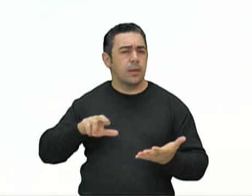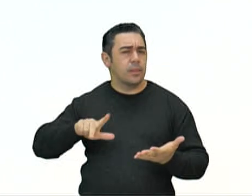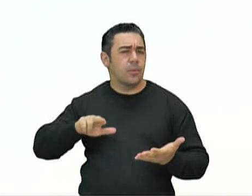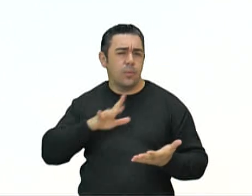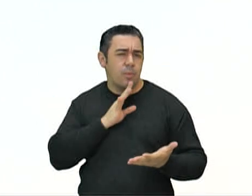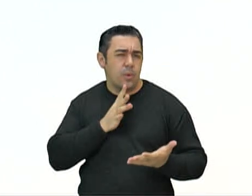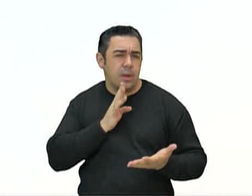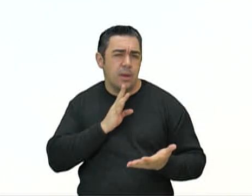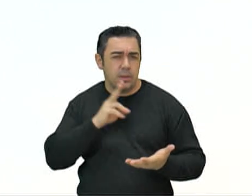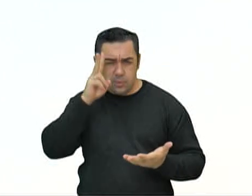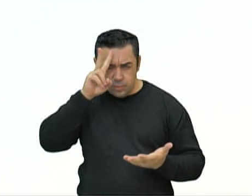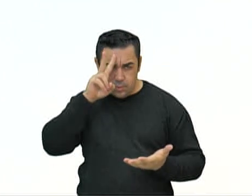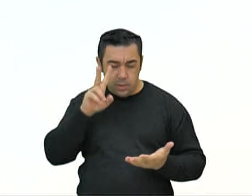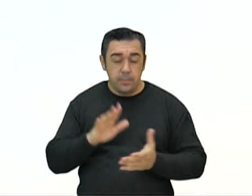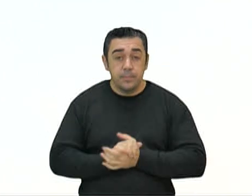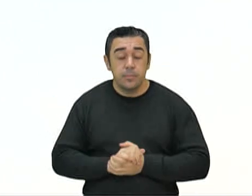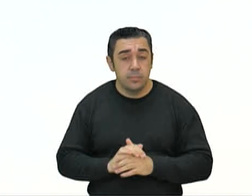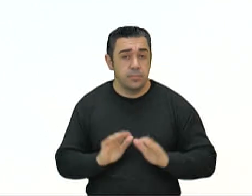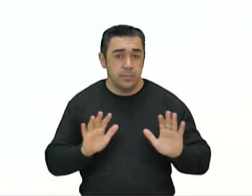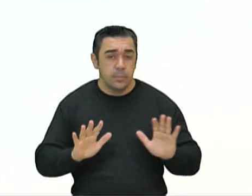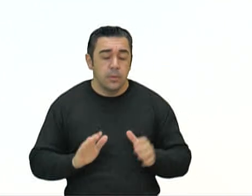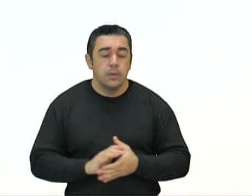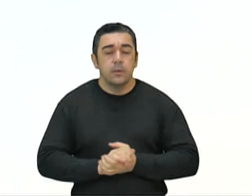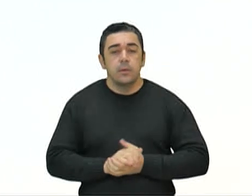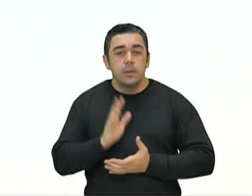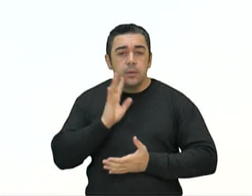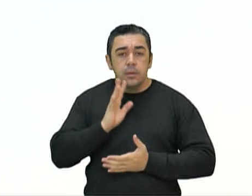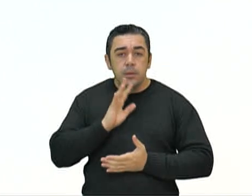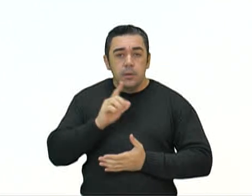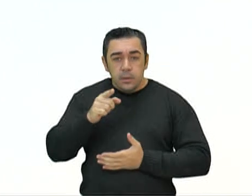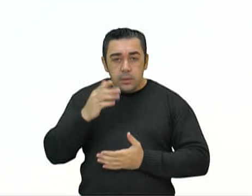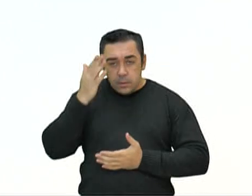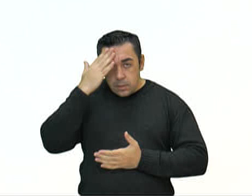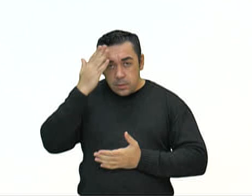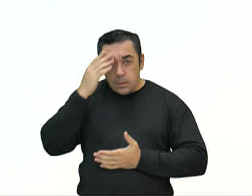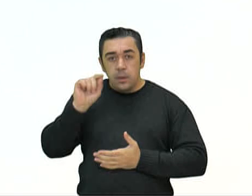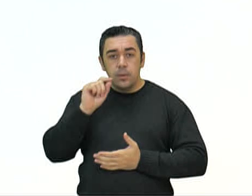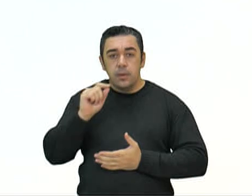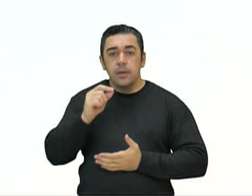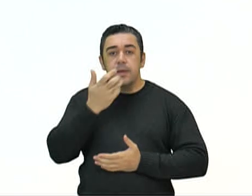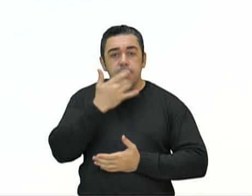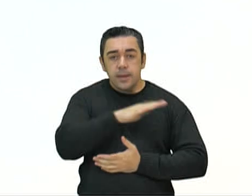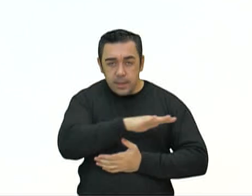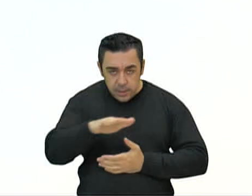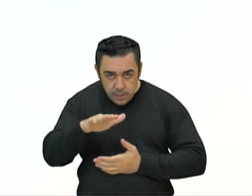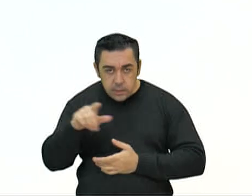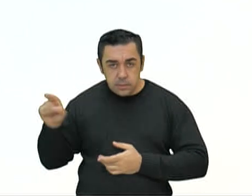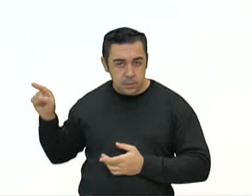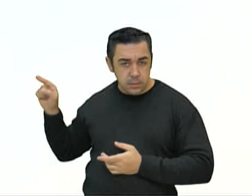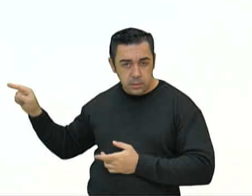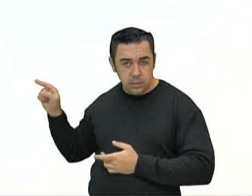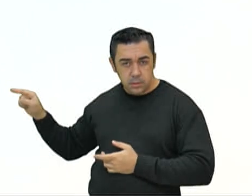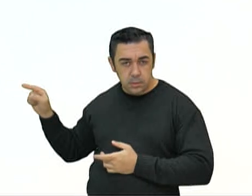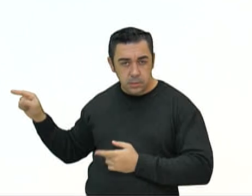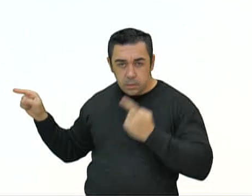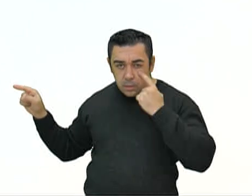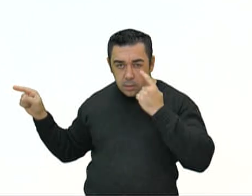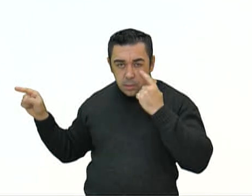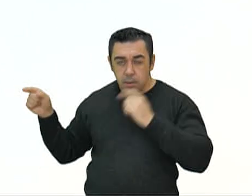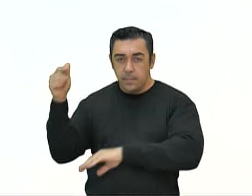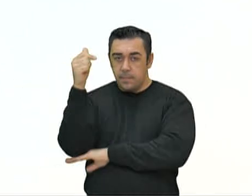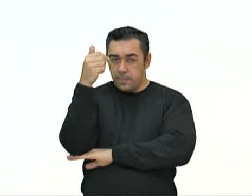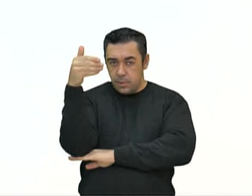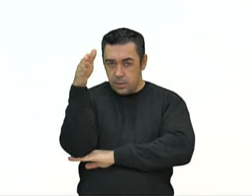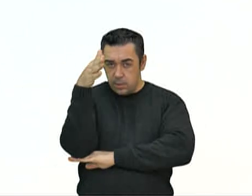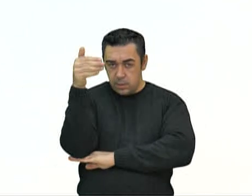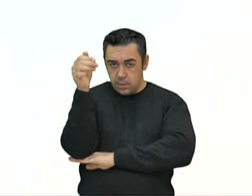muito conhecido na história. Legal. Você sabe o que as crianças estão fazendo? Que bandeiras são